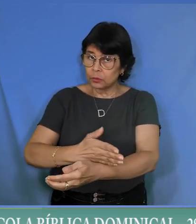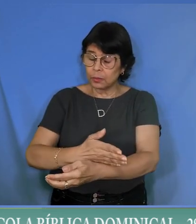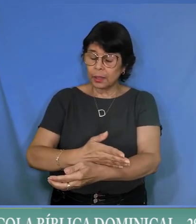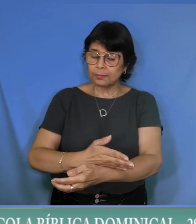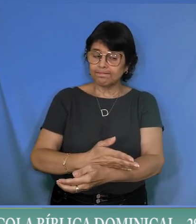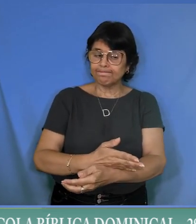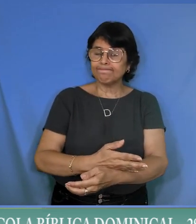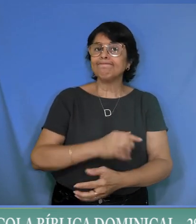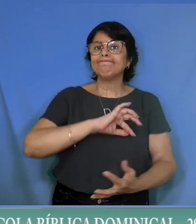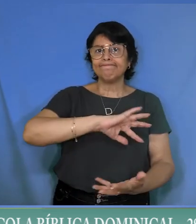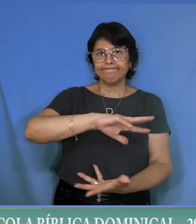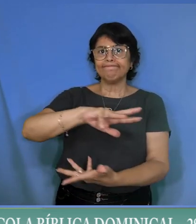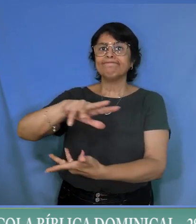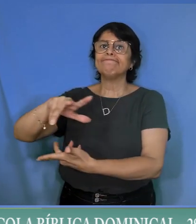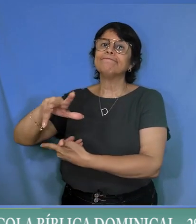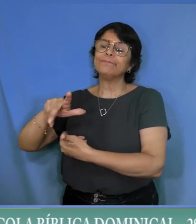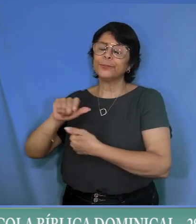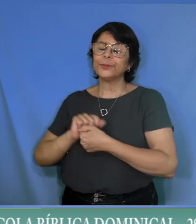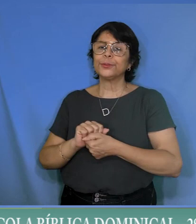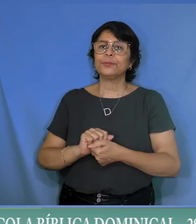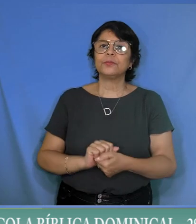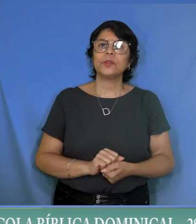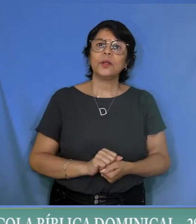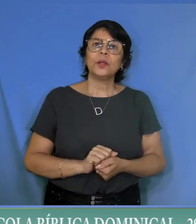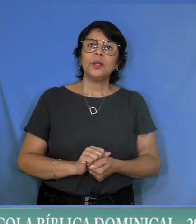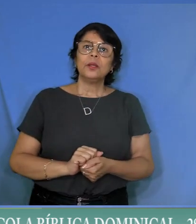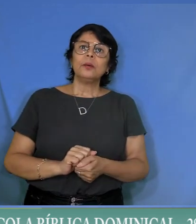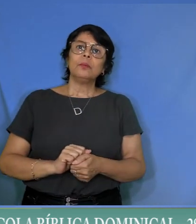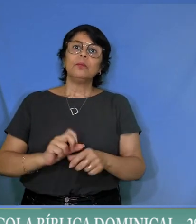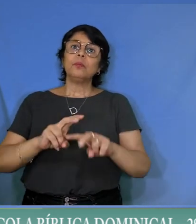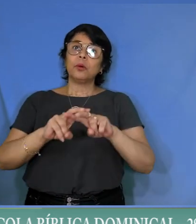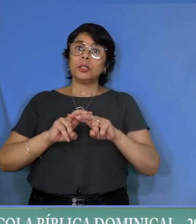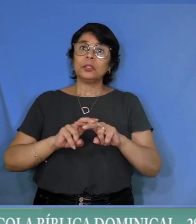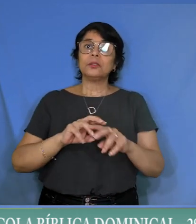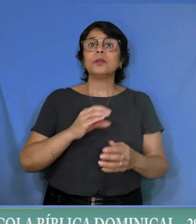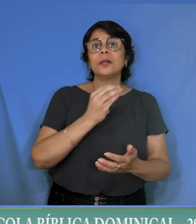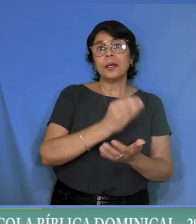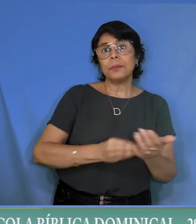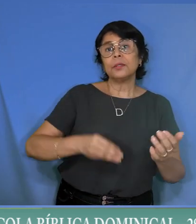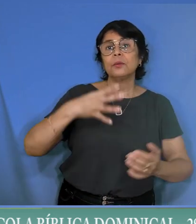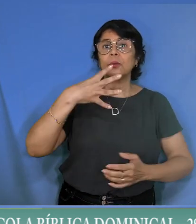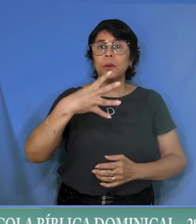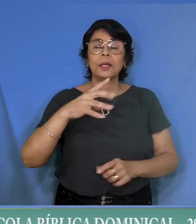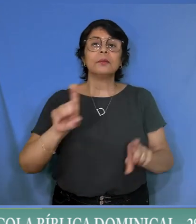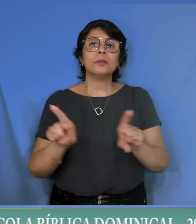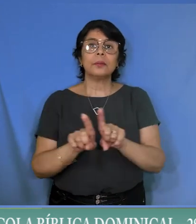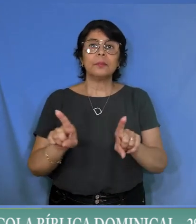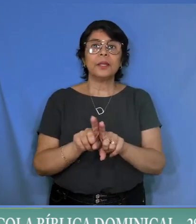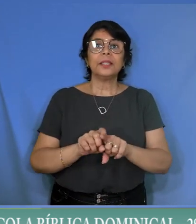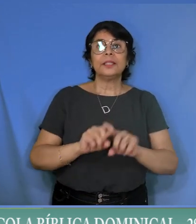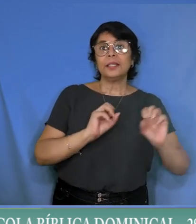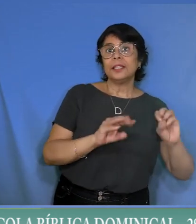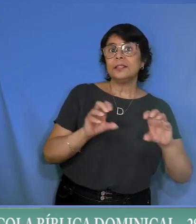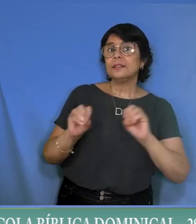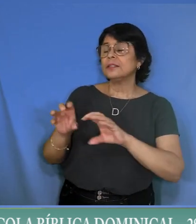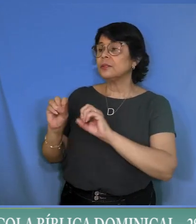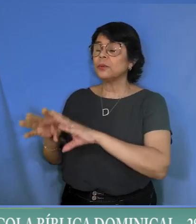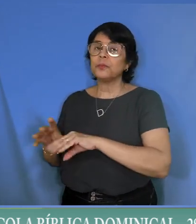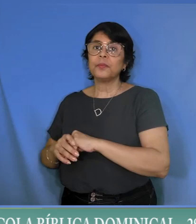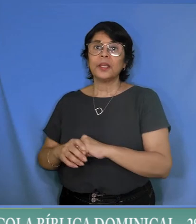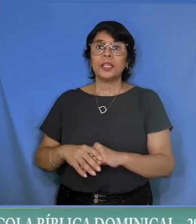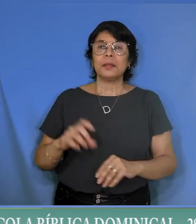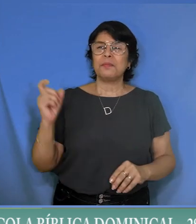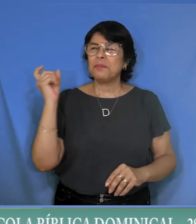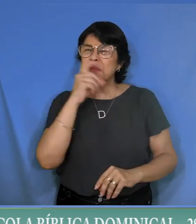é? Eles não dão lugar ao diabo, não furtam, usam a palavra para abençoar, não entristecem o espírito. Aí Paulo